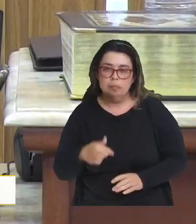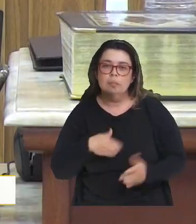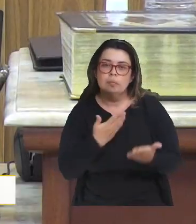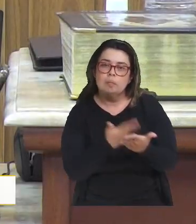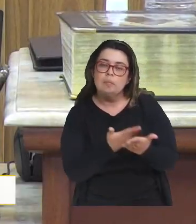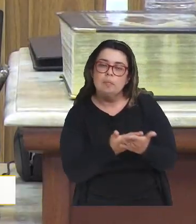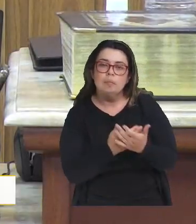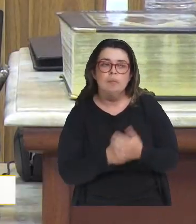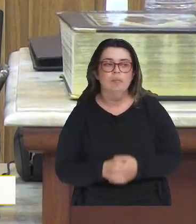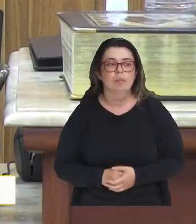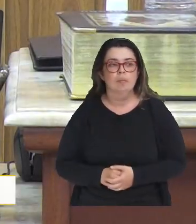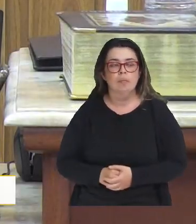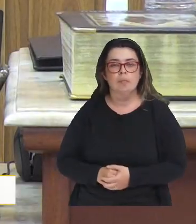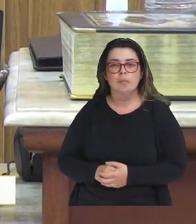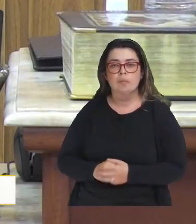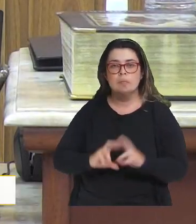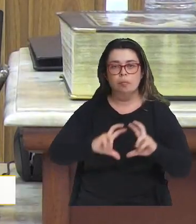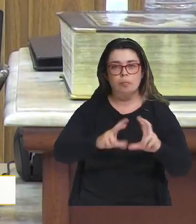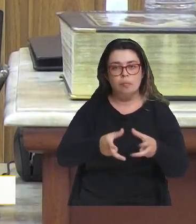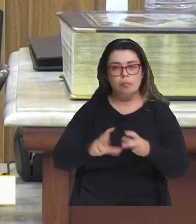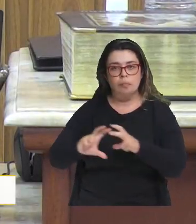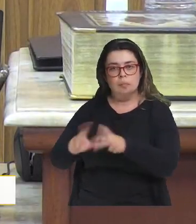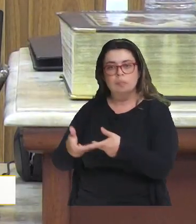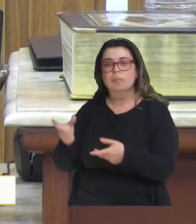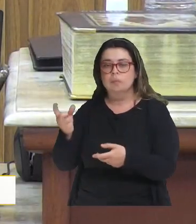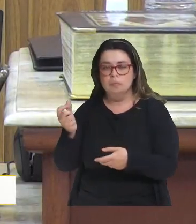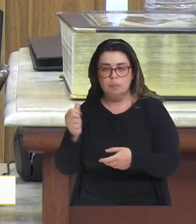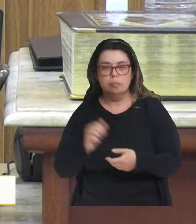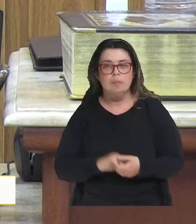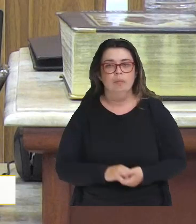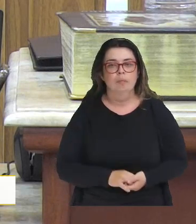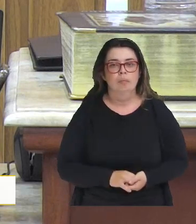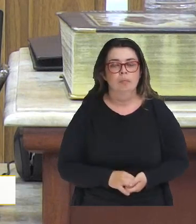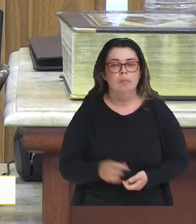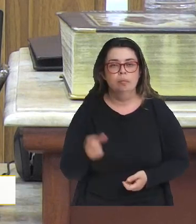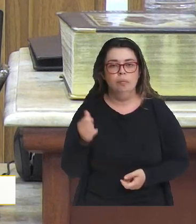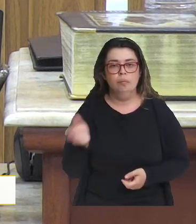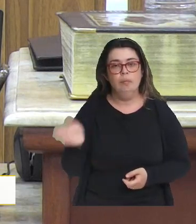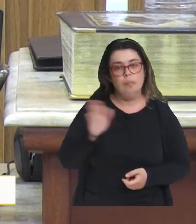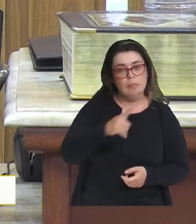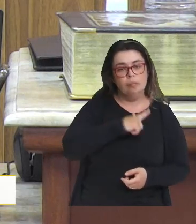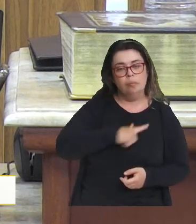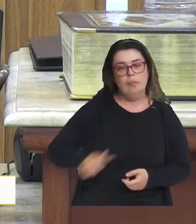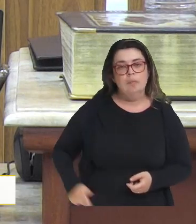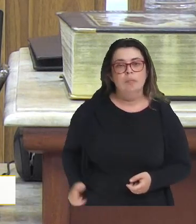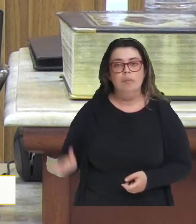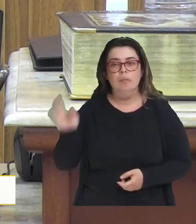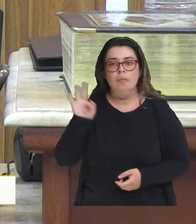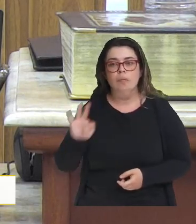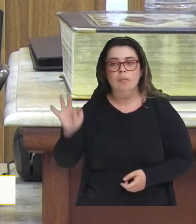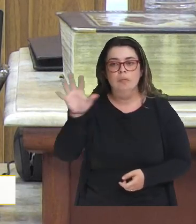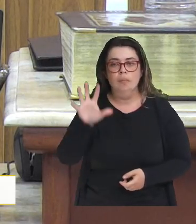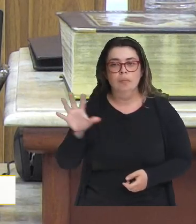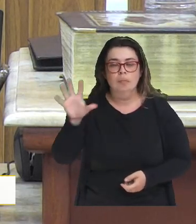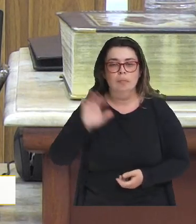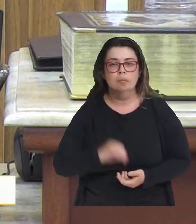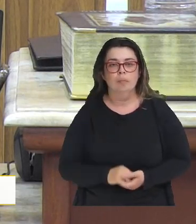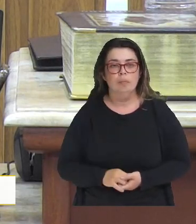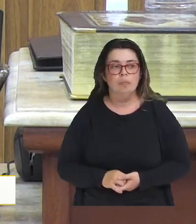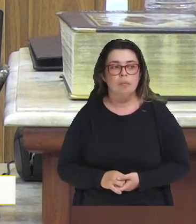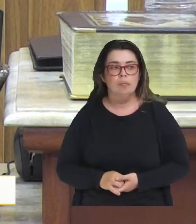Finanças. É um recurso que está sendo repassado pelo governo federal por meio de outorga